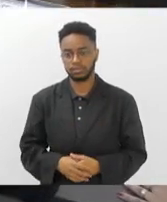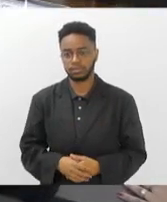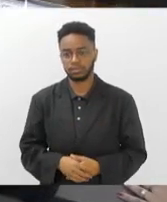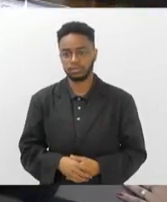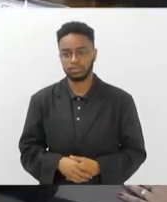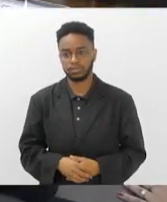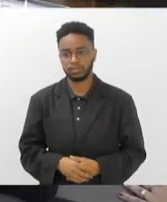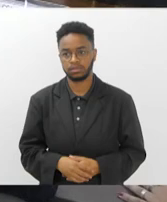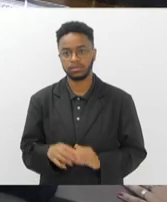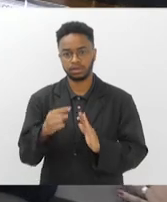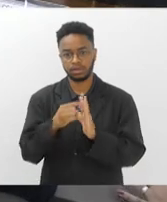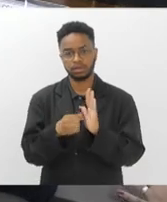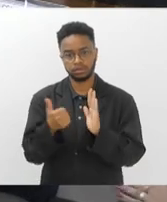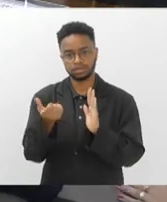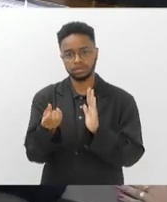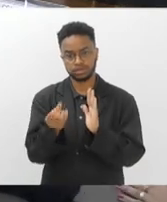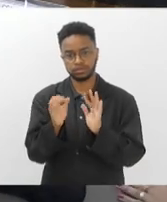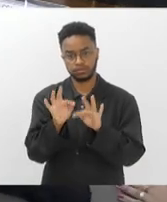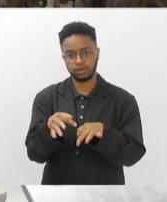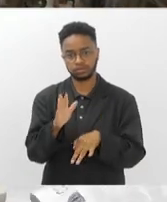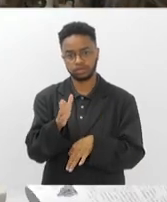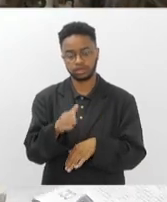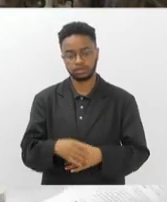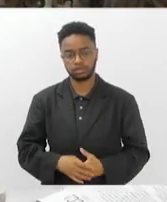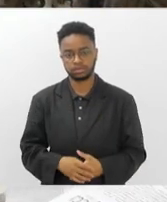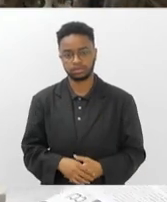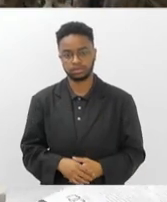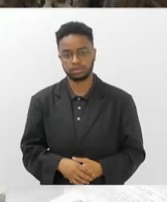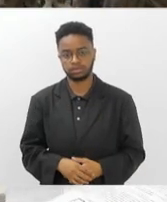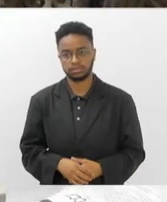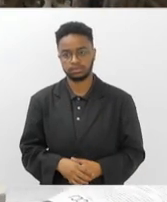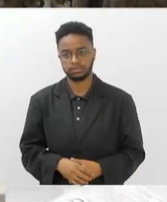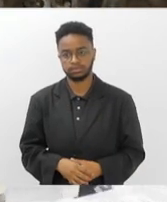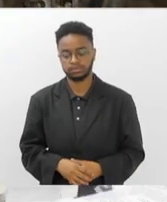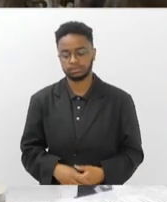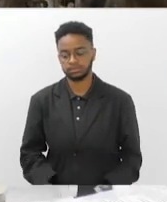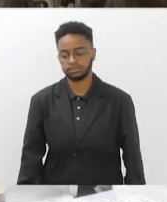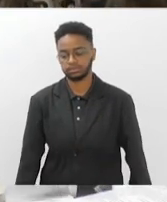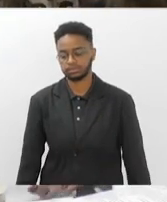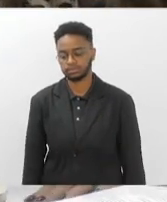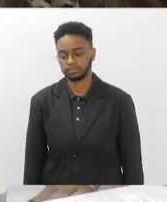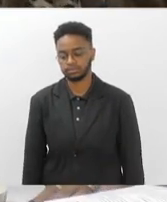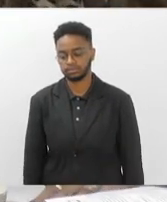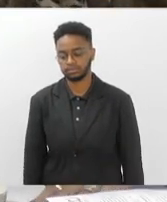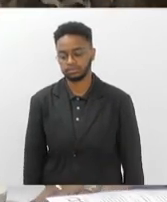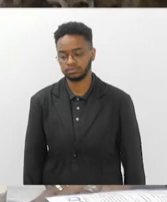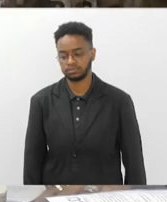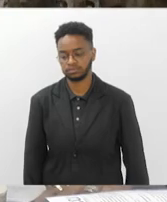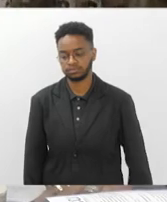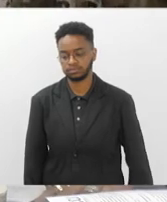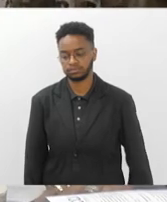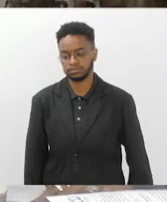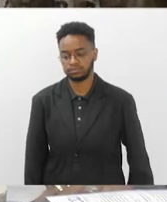O 16, gente, acabou de votar. Fechamos o 16. Mas